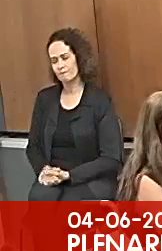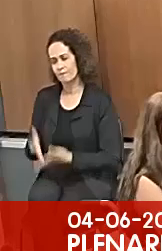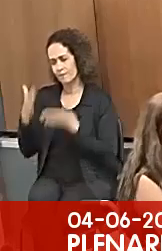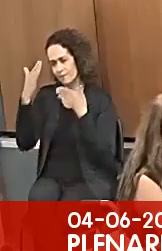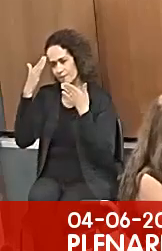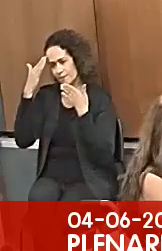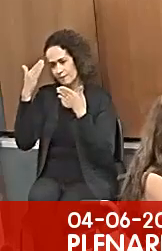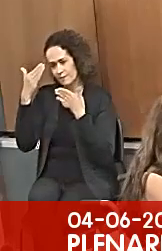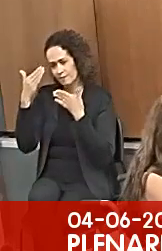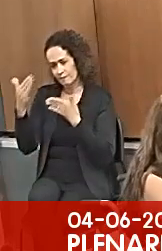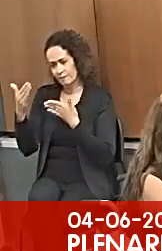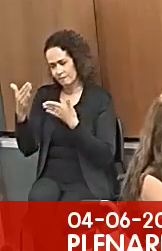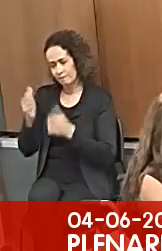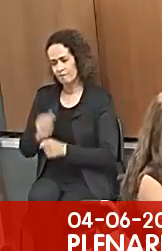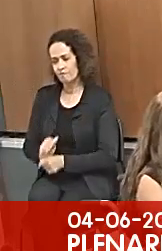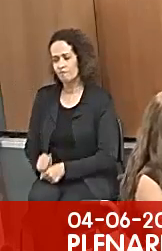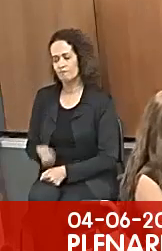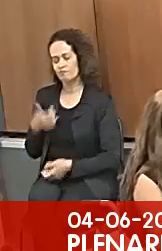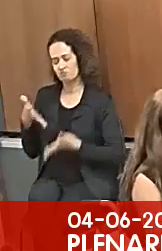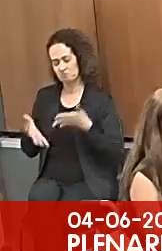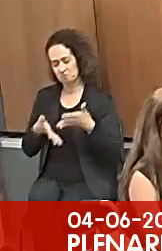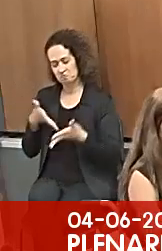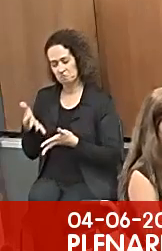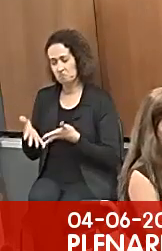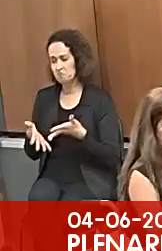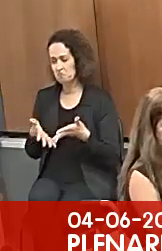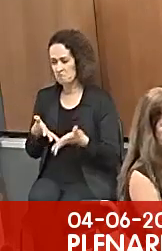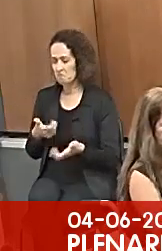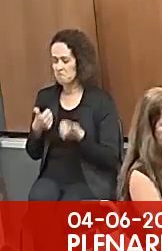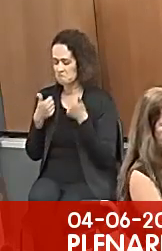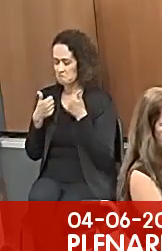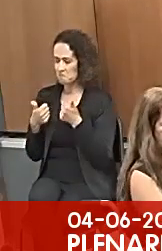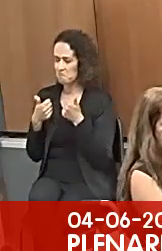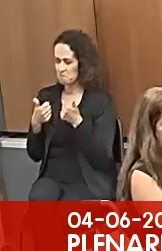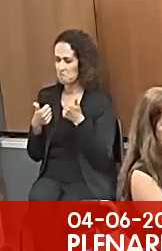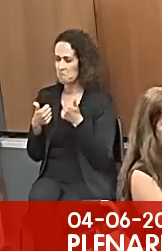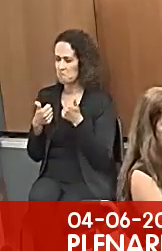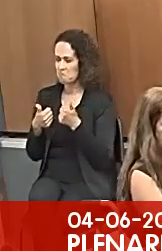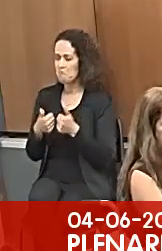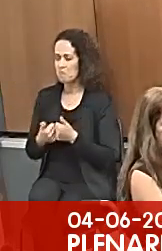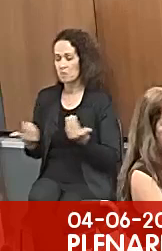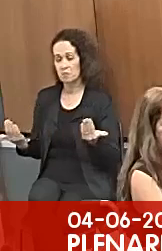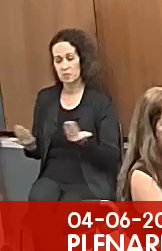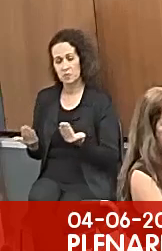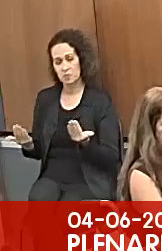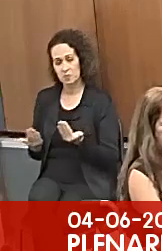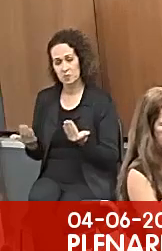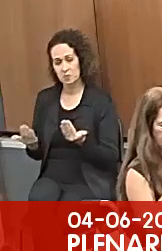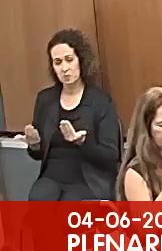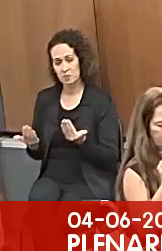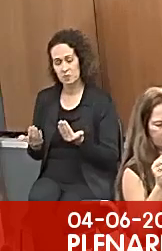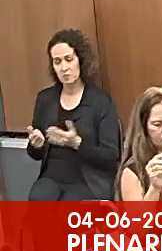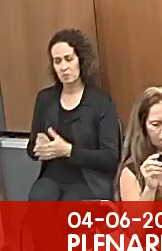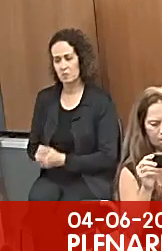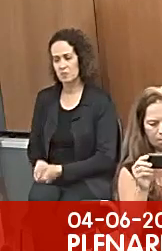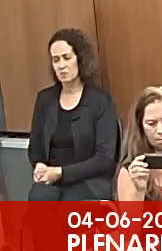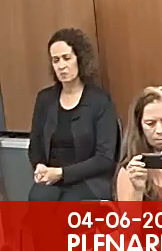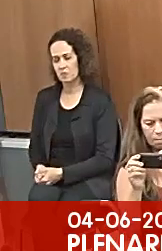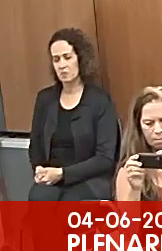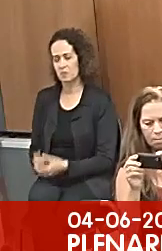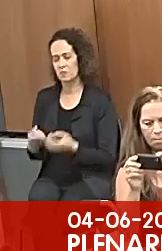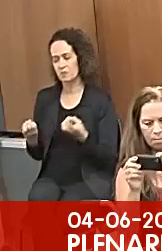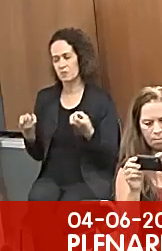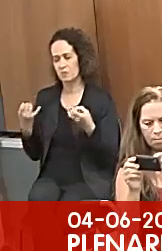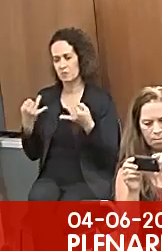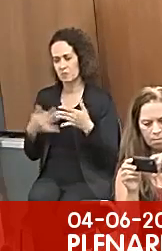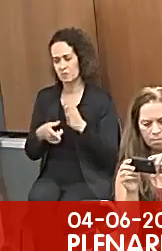Agradeço as belíssimas palavras do deputado Zé Guilherme e vou passar aqui para as considerações antes da entrega dos